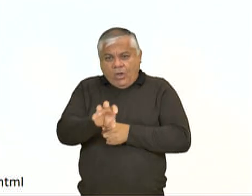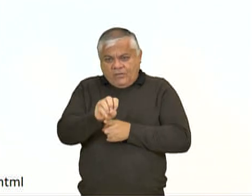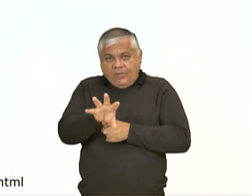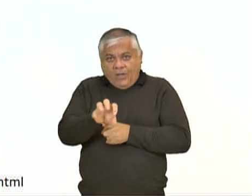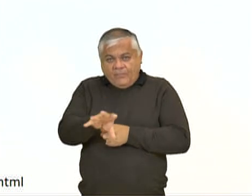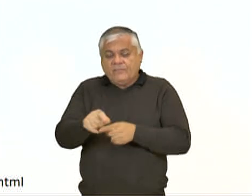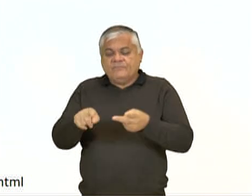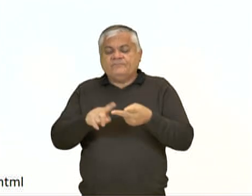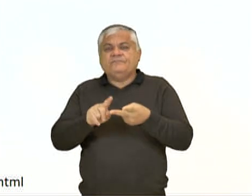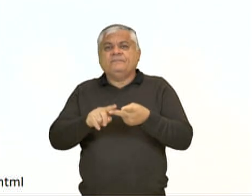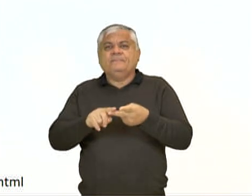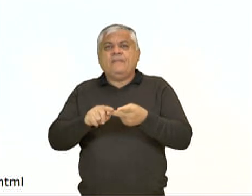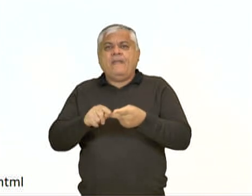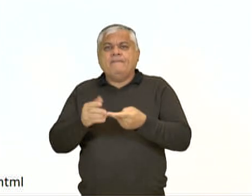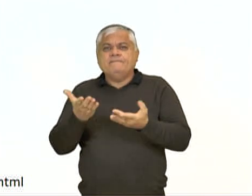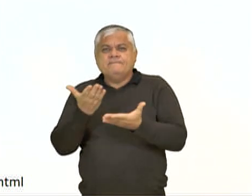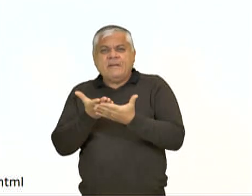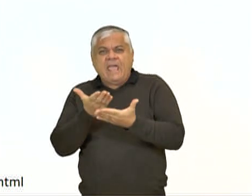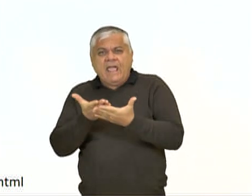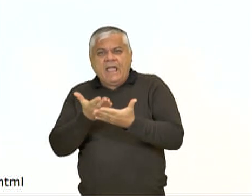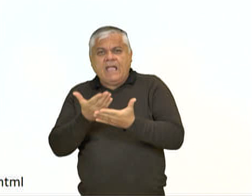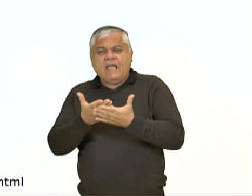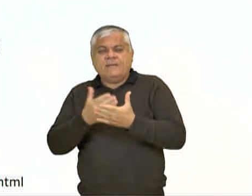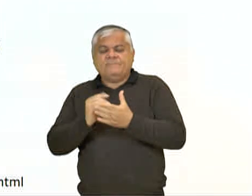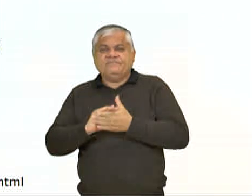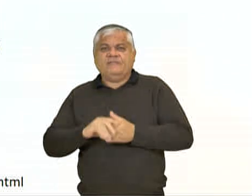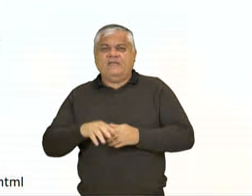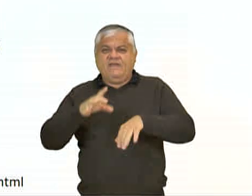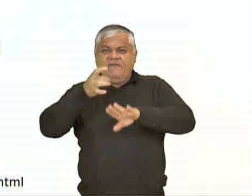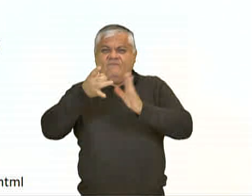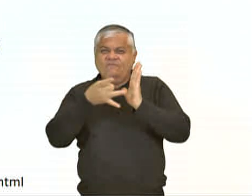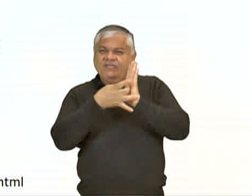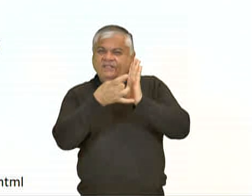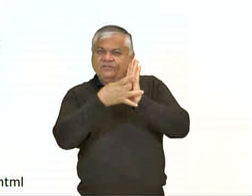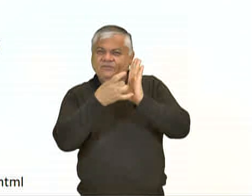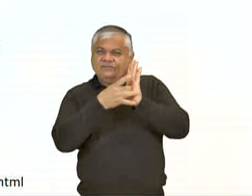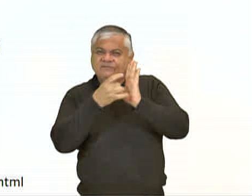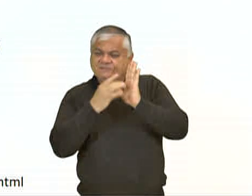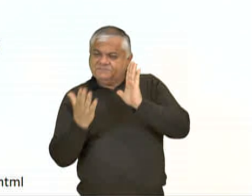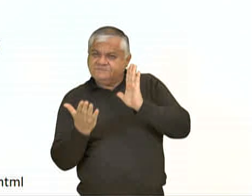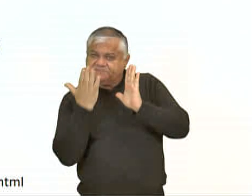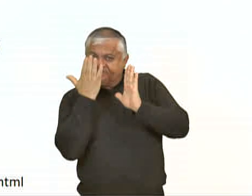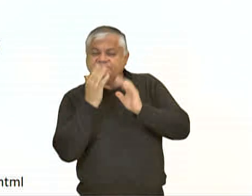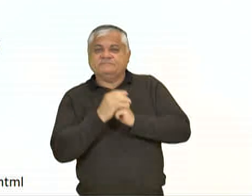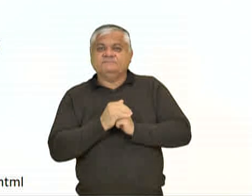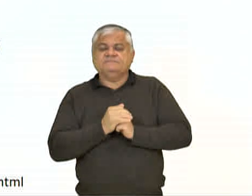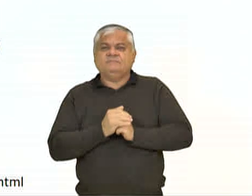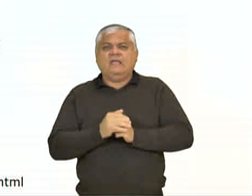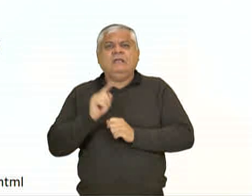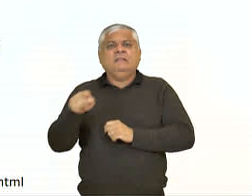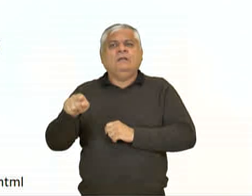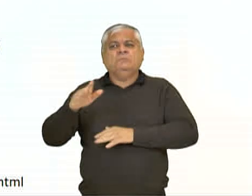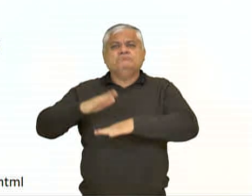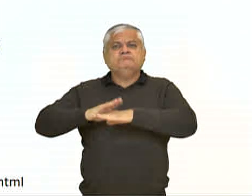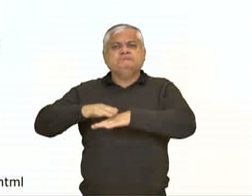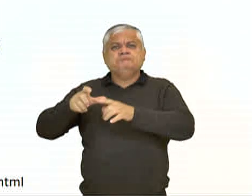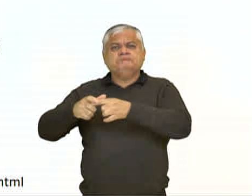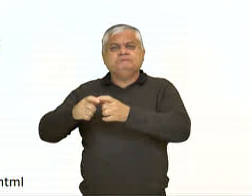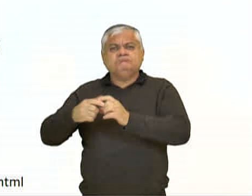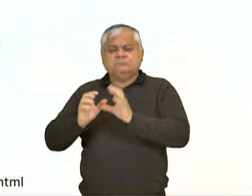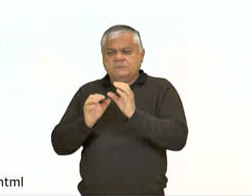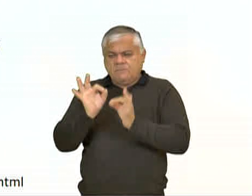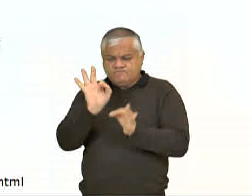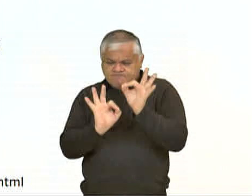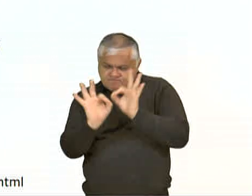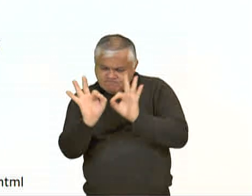laboratório comuns e também lentes de câmera. Os cientistas usaram o microscópio improvisado